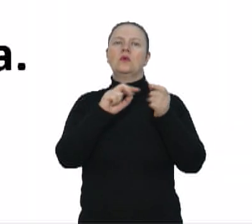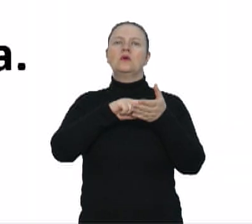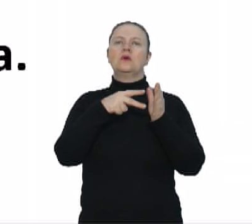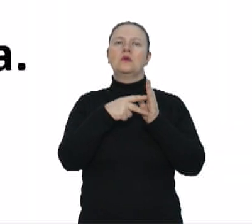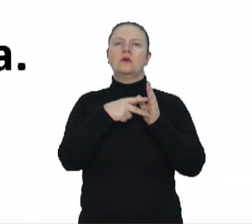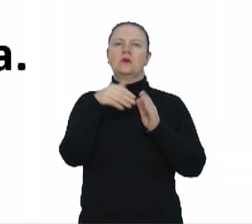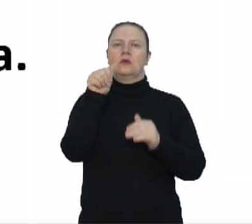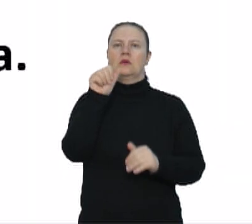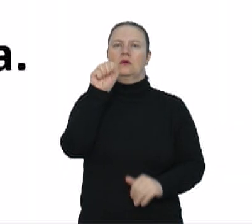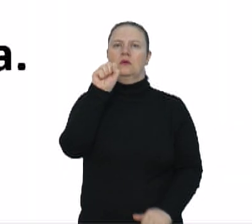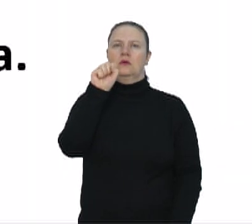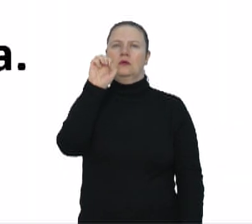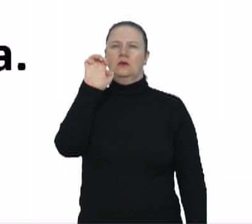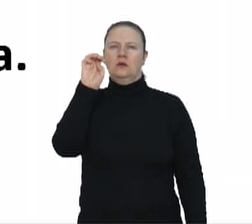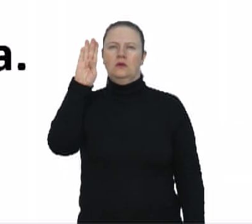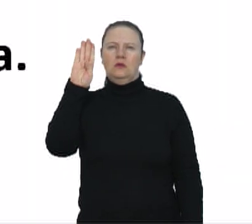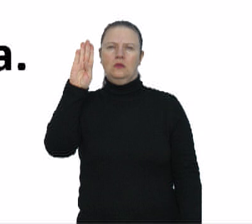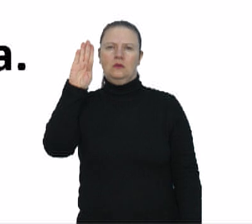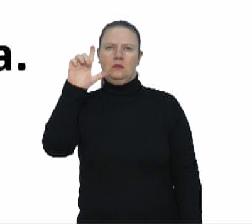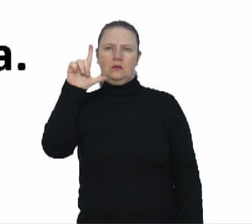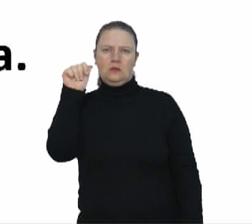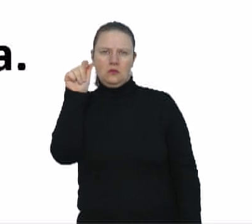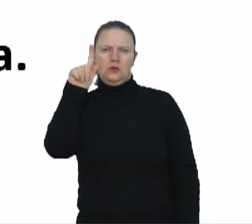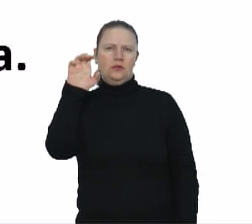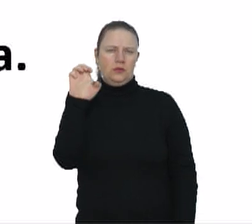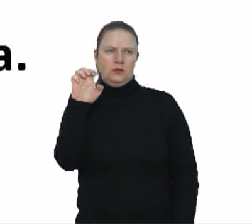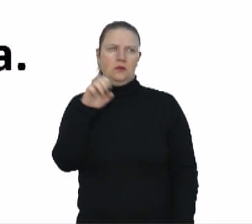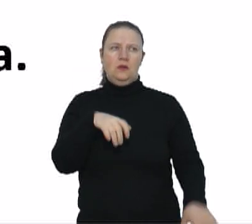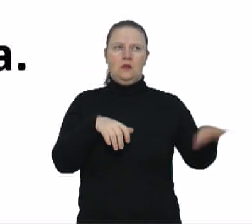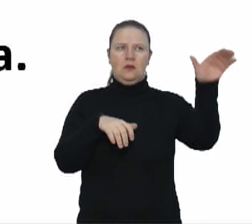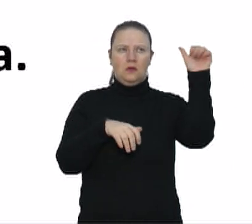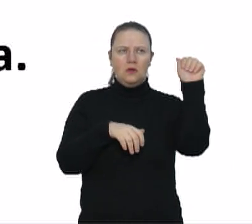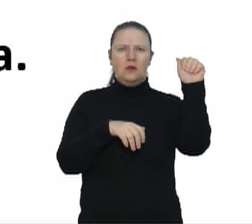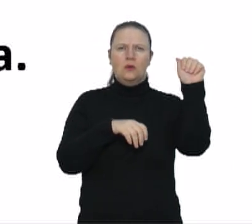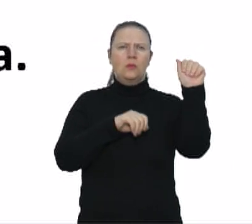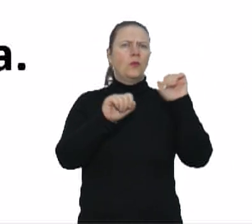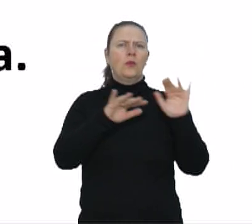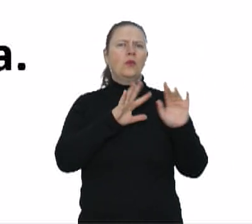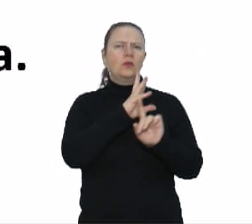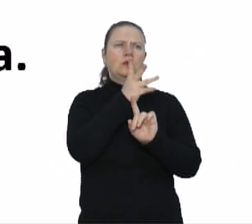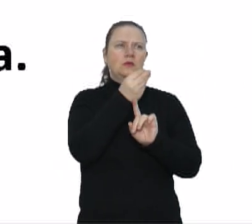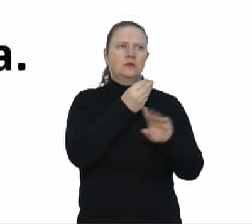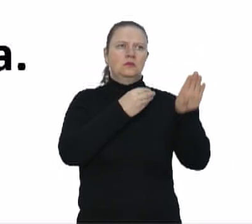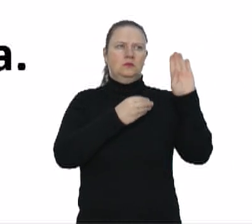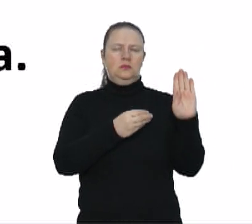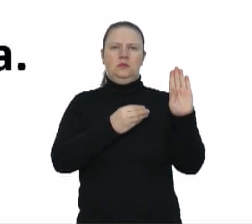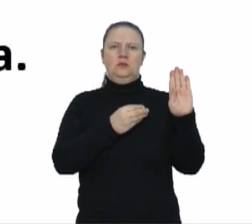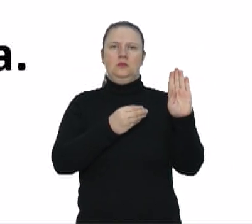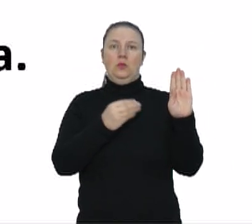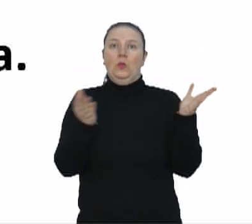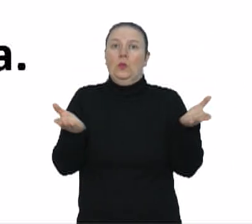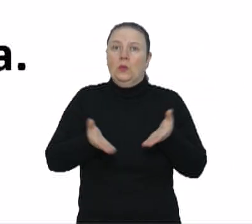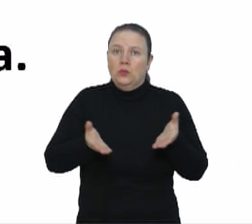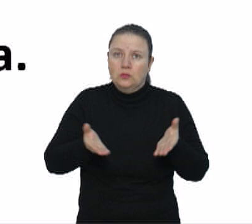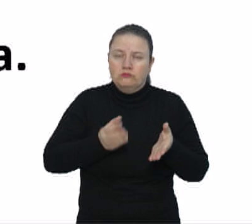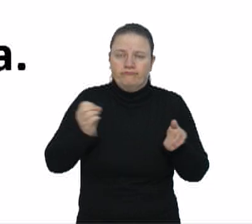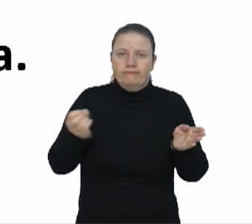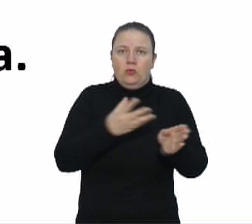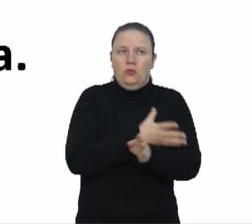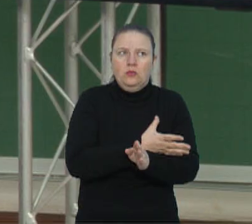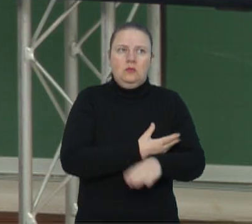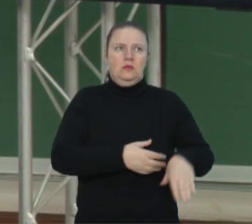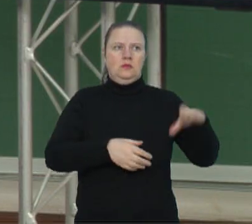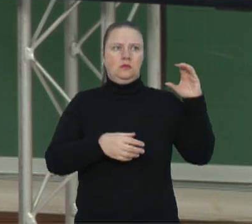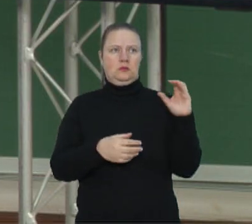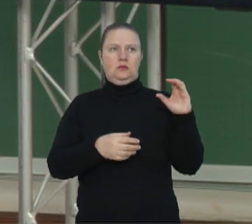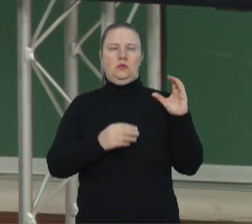assemblagem? A, um movimento artístico. B, uma das vanguardas modernas. C, um método e